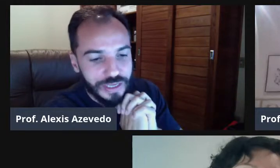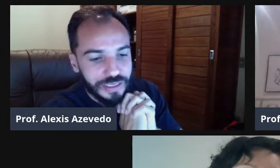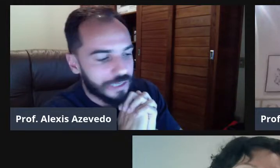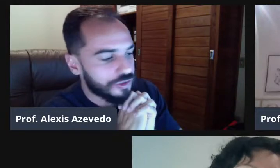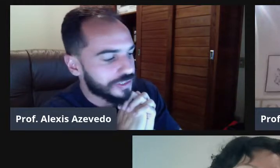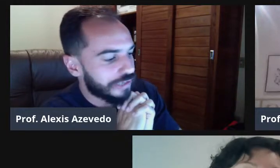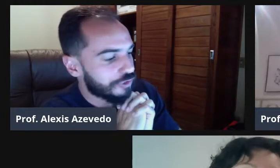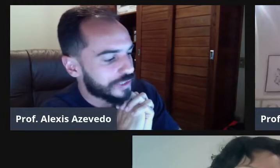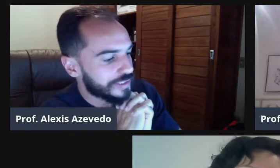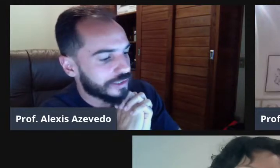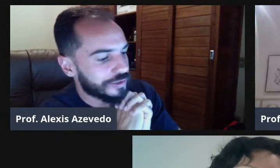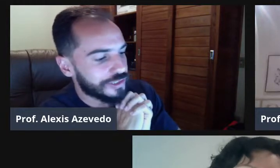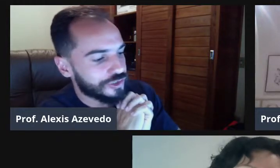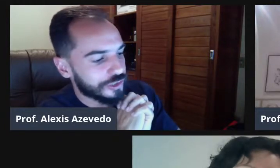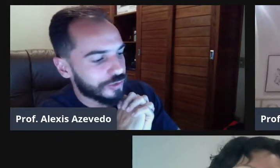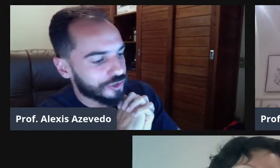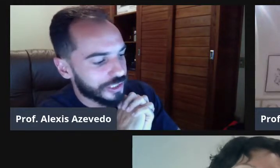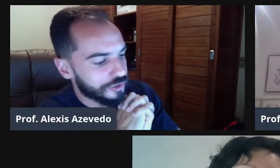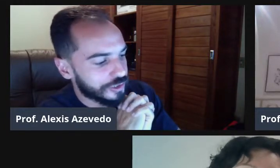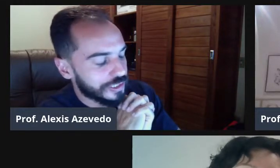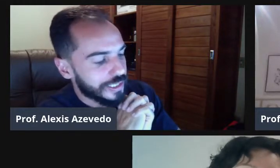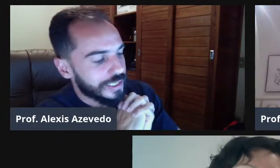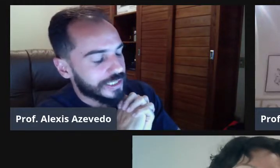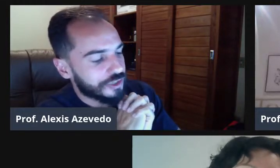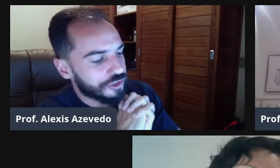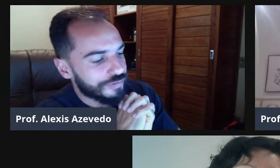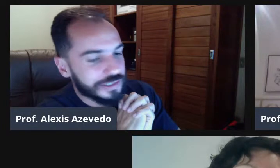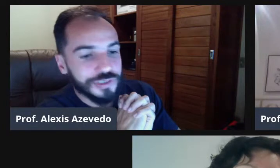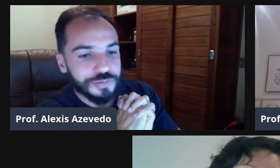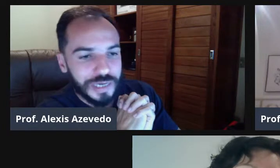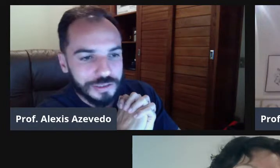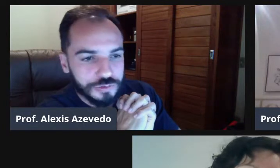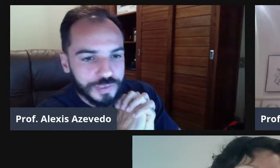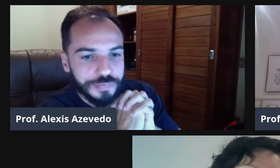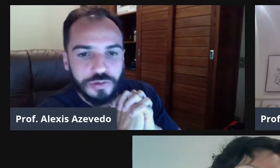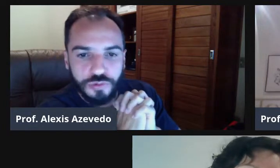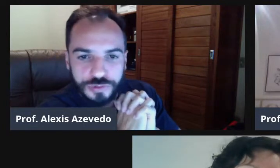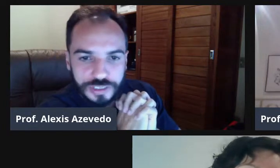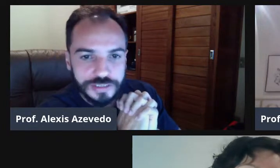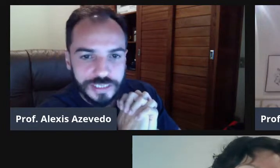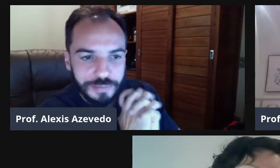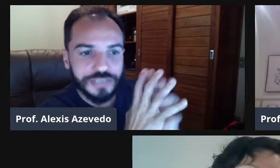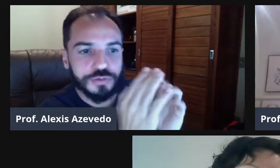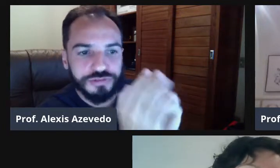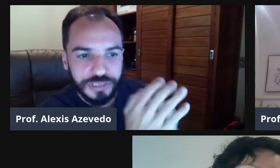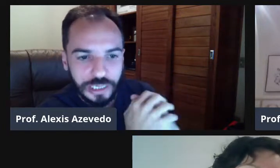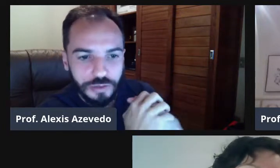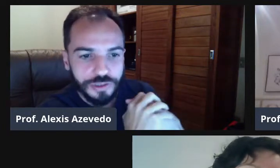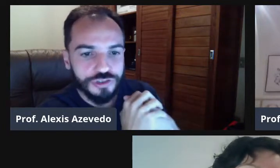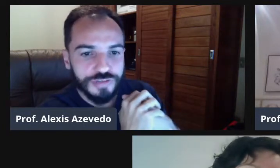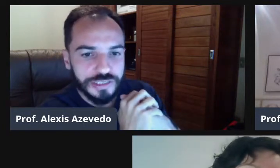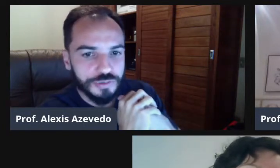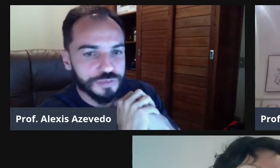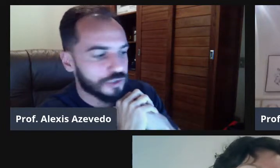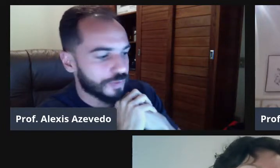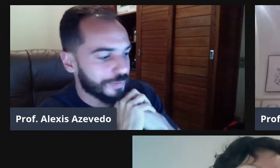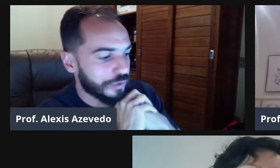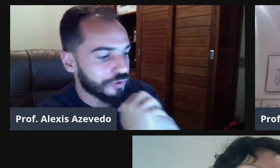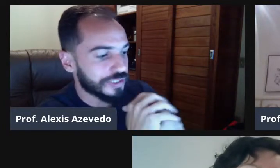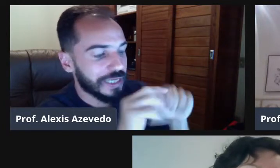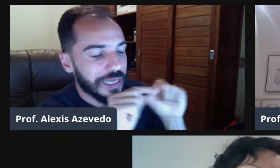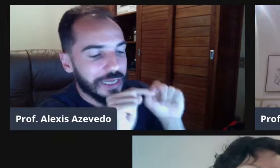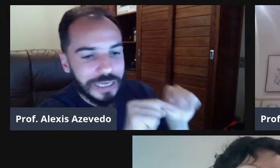bom? Quero dizer a vocês que estão assistindo a gente que a gente vai ter um espaço para perguntas, né? Mais para o final, a gente vai ter um